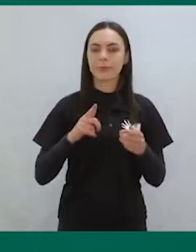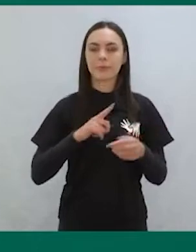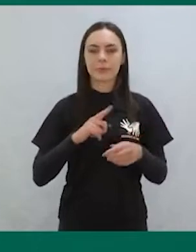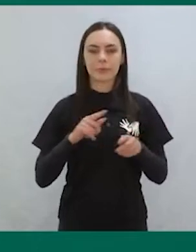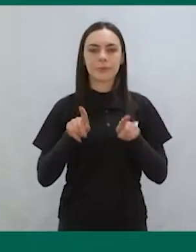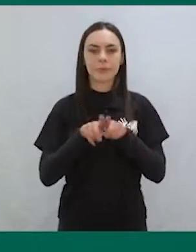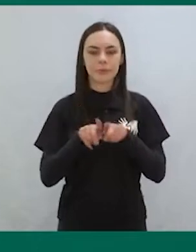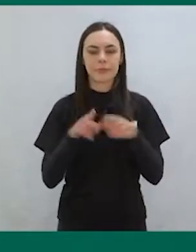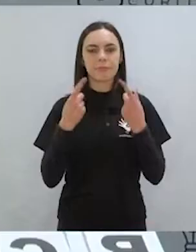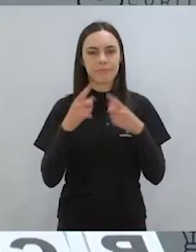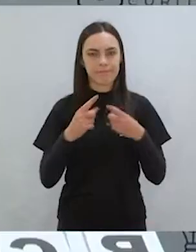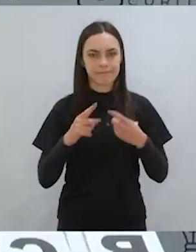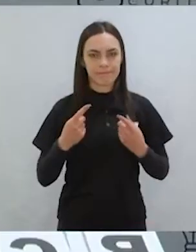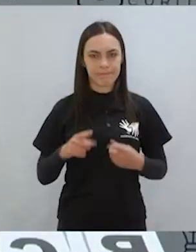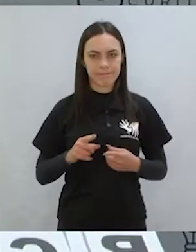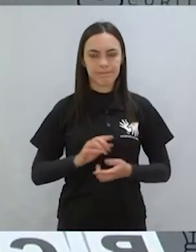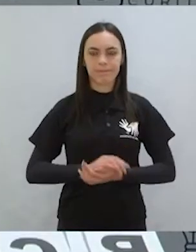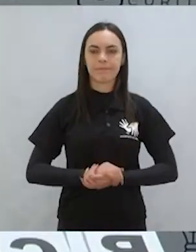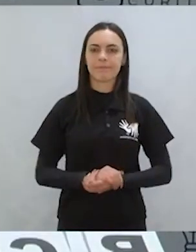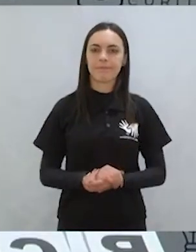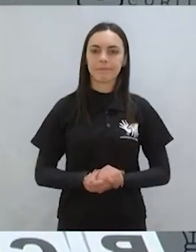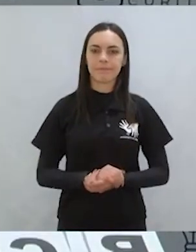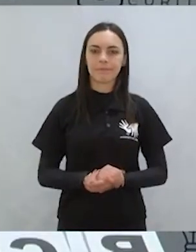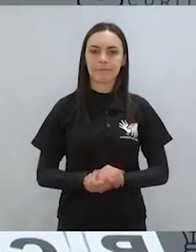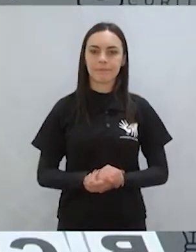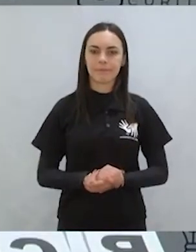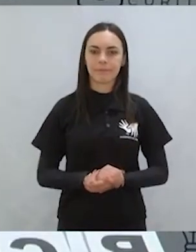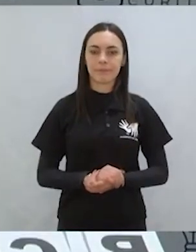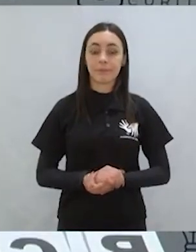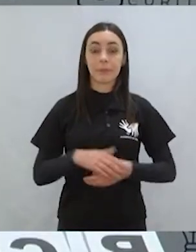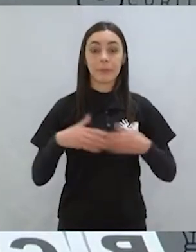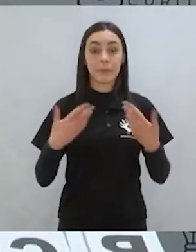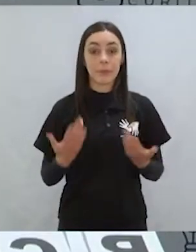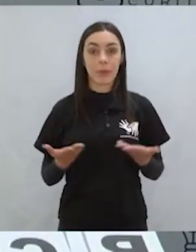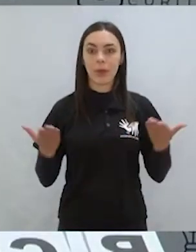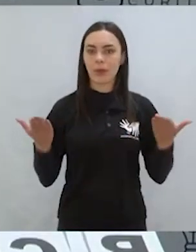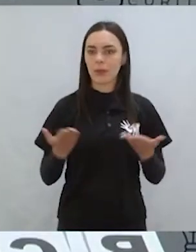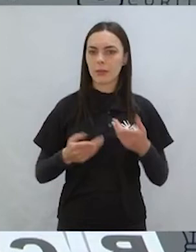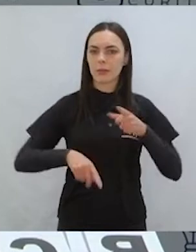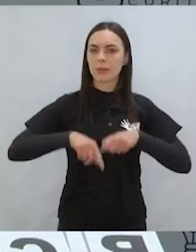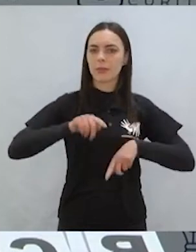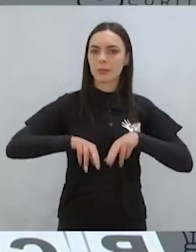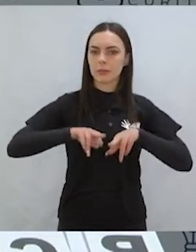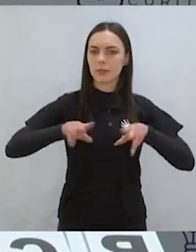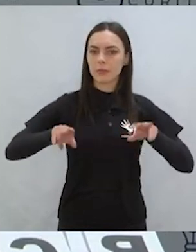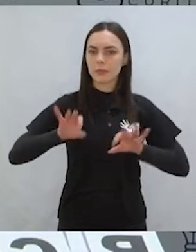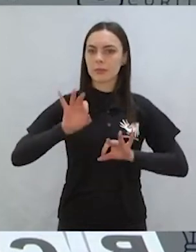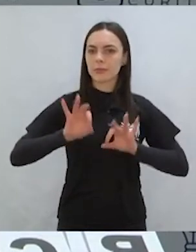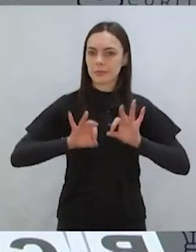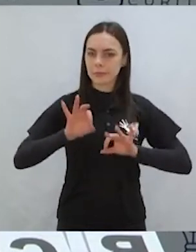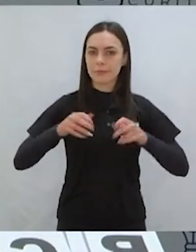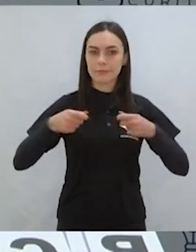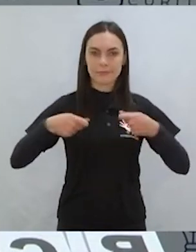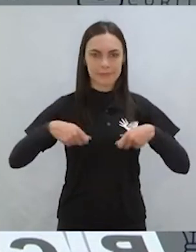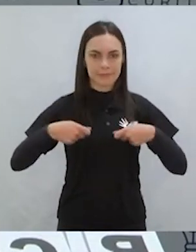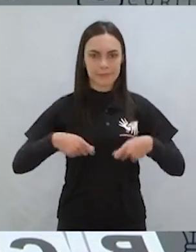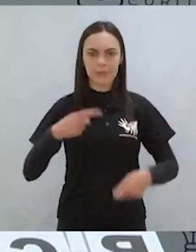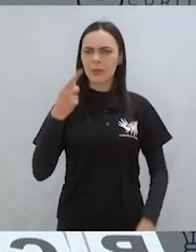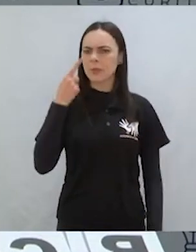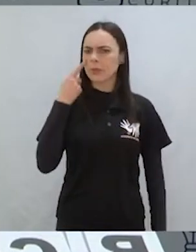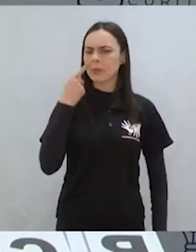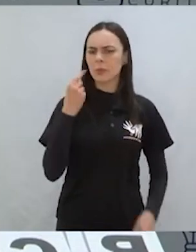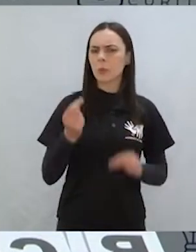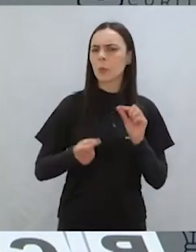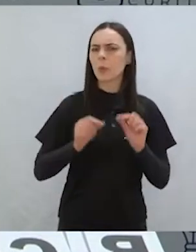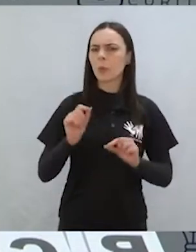atividades e os desafios. Para isso, vamos então separar os nossos materiais.